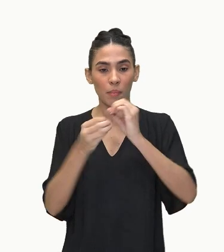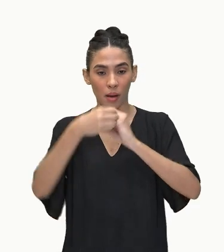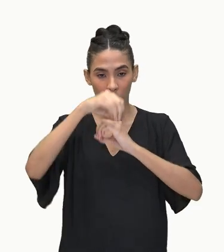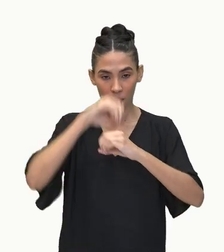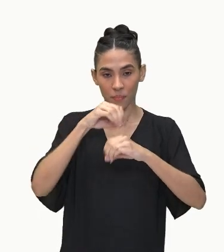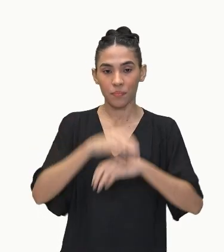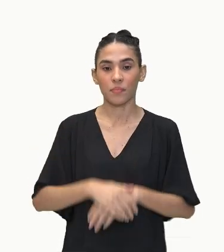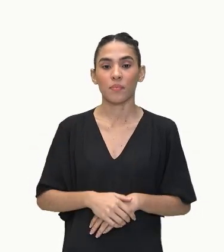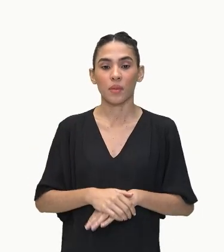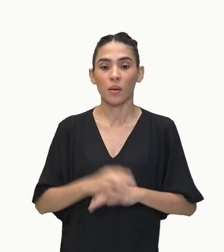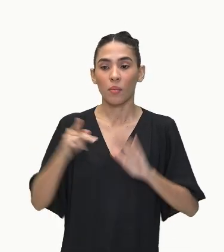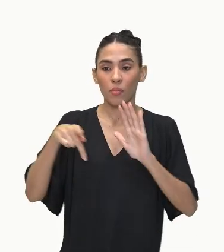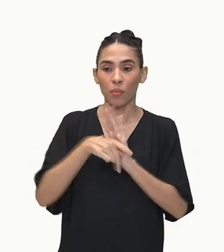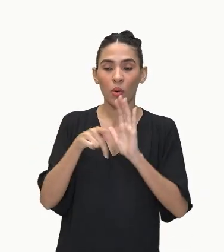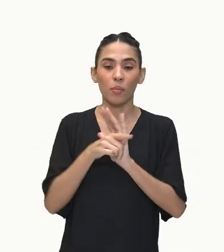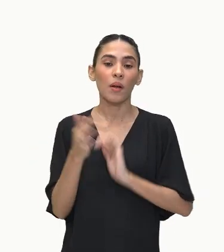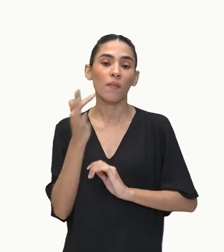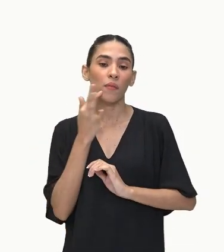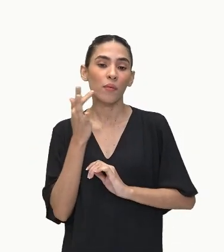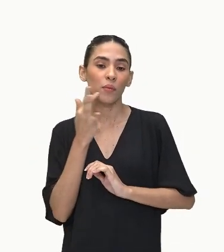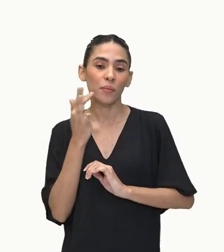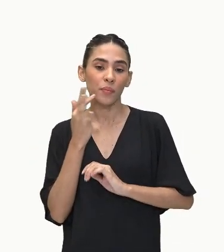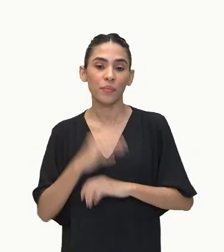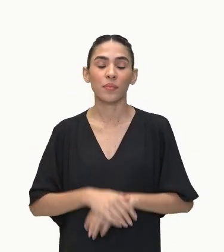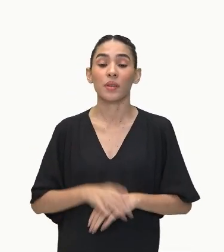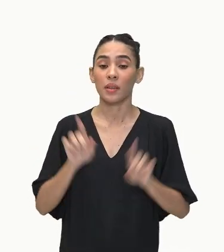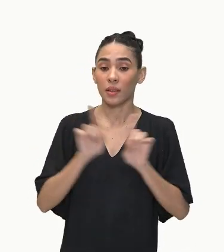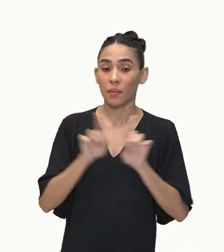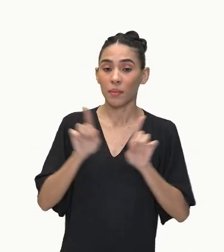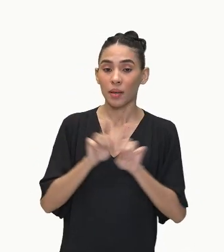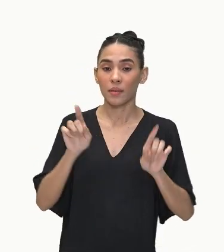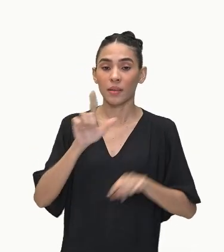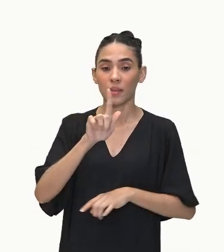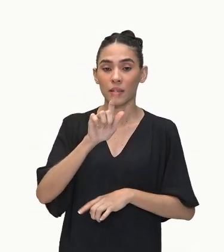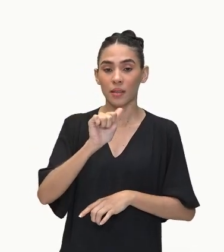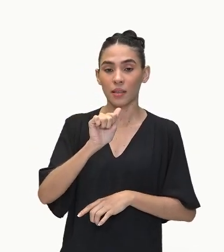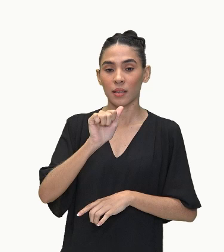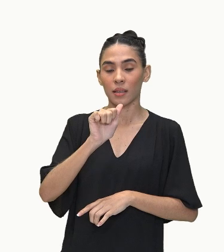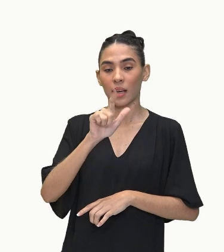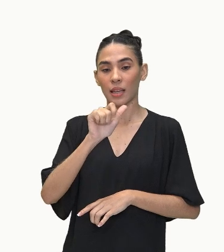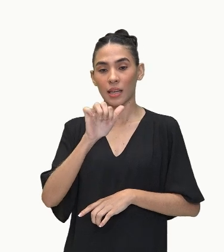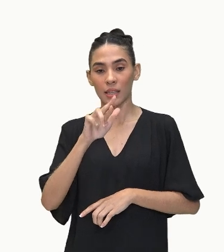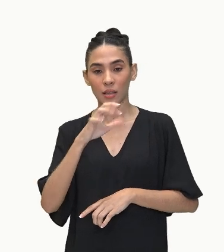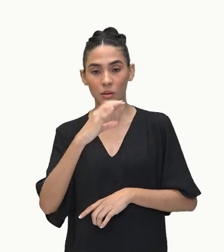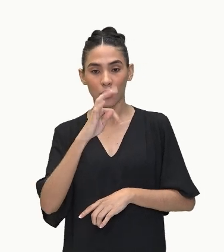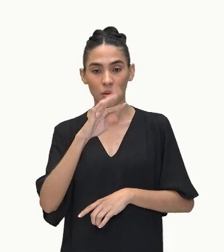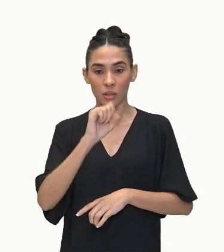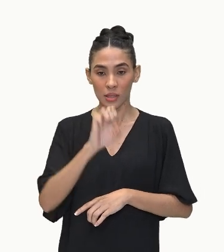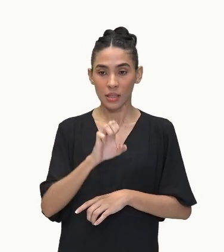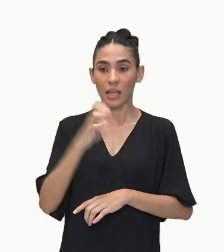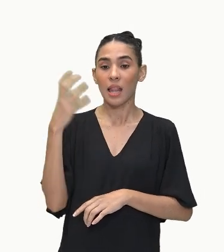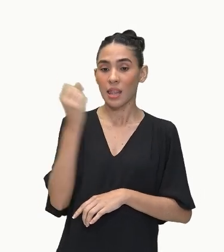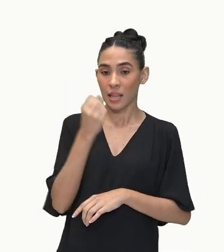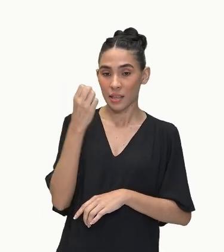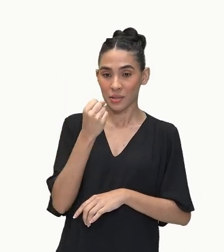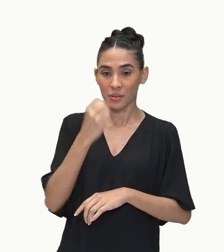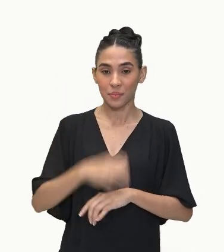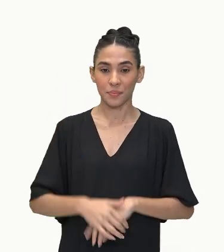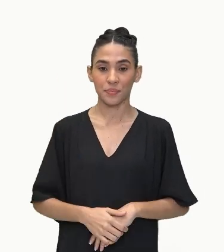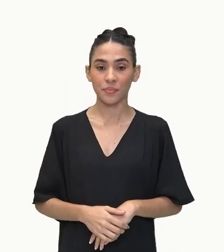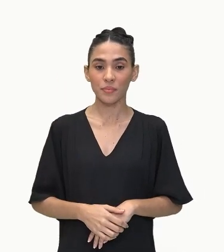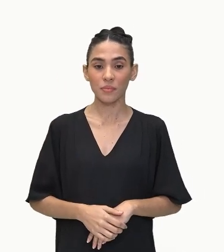que é encontrado nas frutas, e a galactose também encontrado no leite.